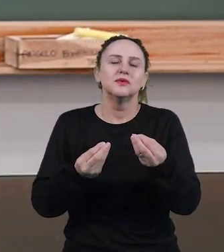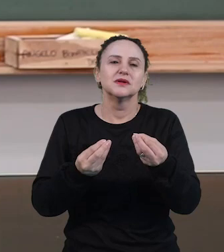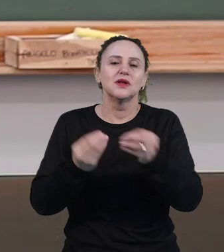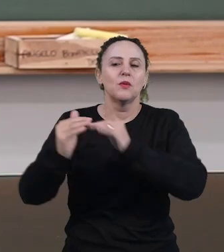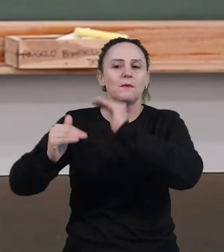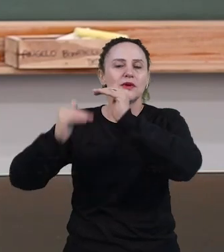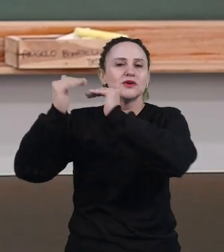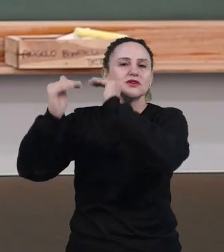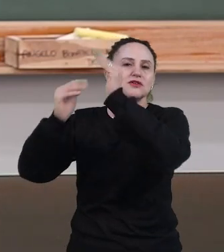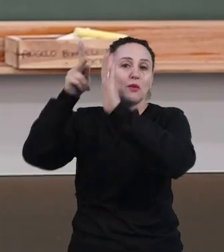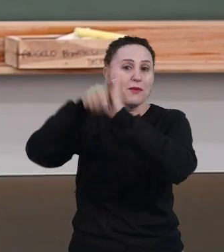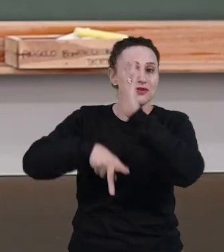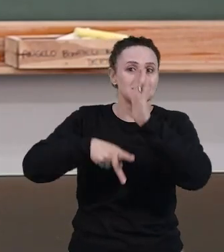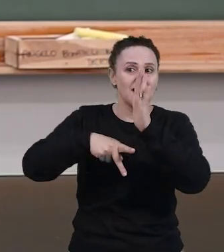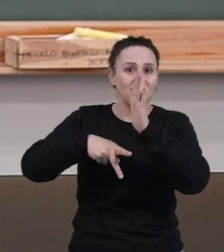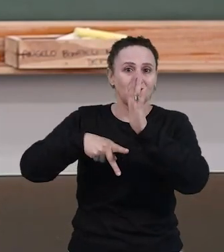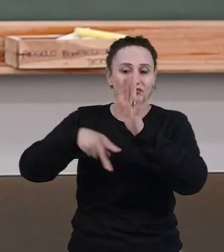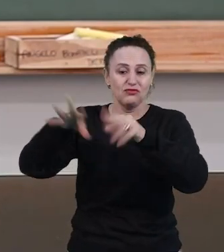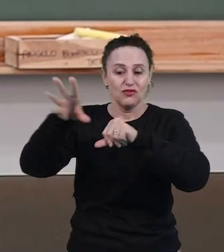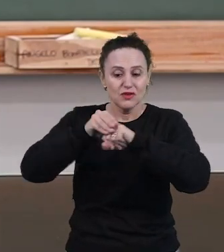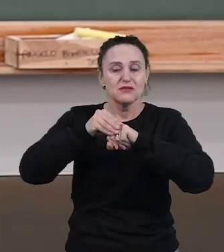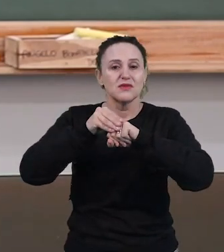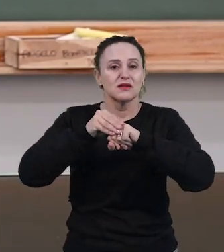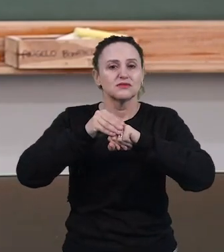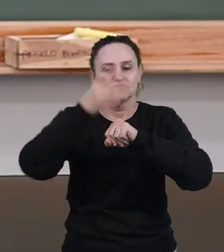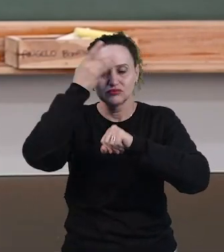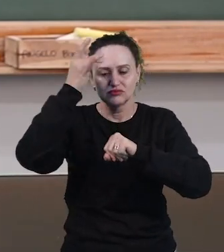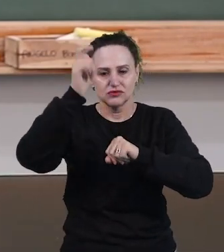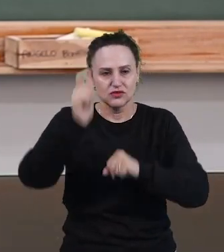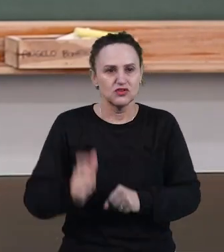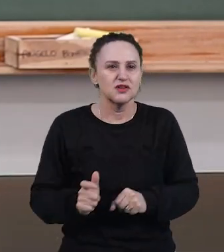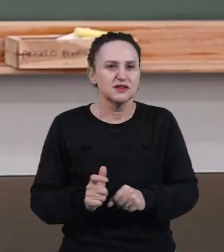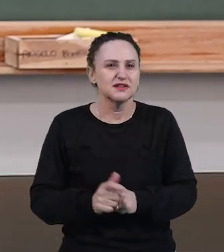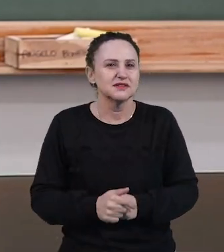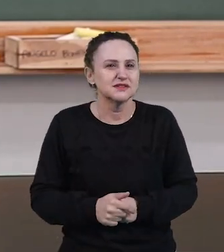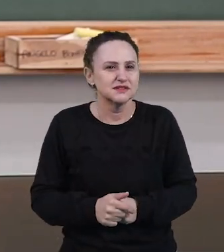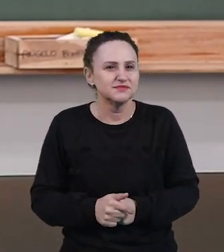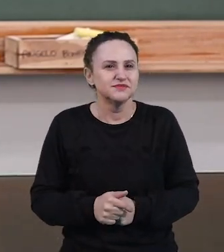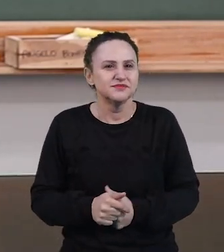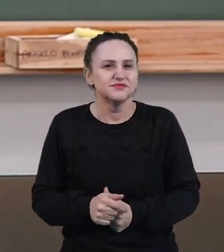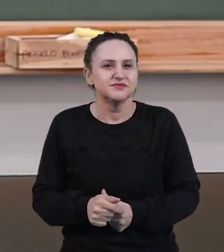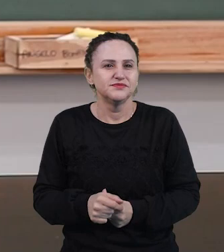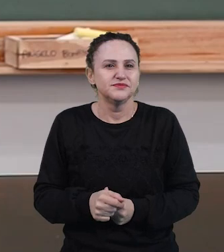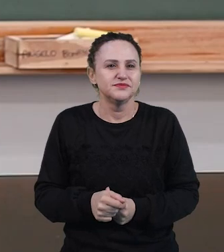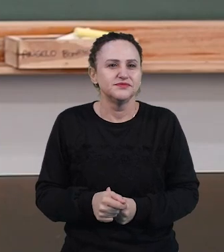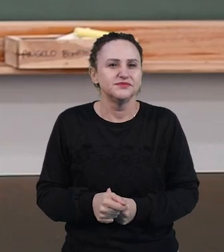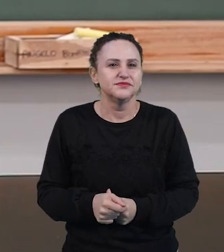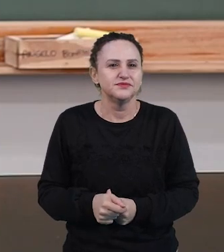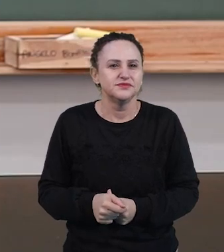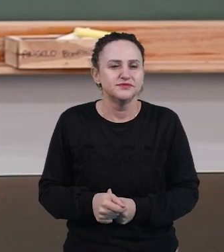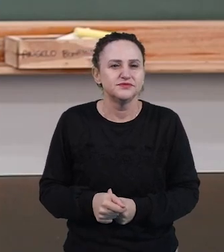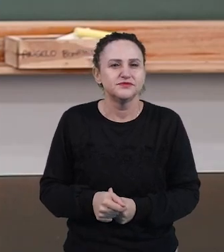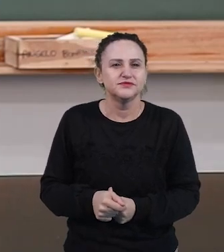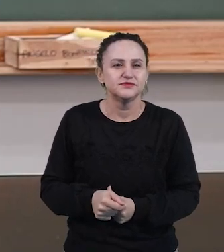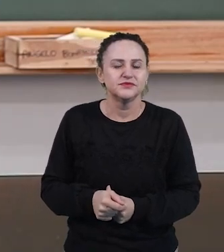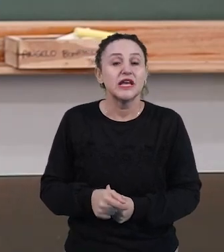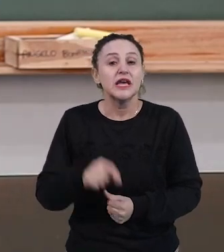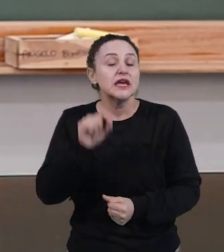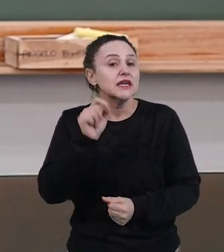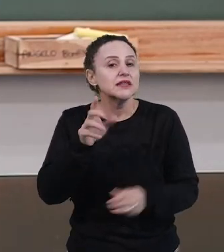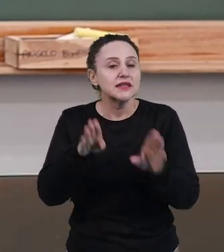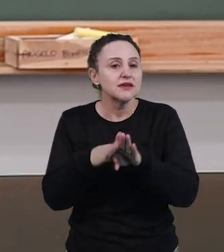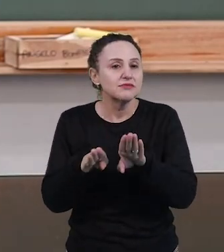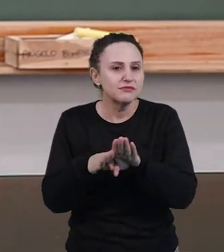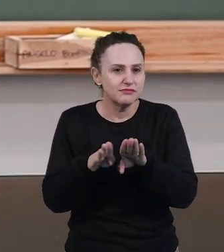do conhecimento nesse sujeito. Então acho que ele tinha uma empreitada de vida aí bem interessante, né? E o quanto ele nos trouxe